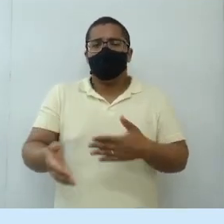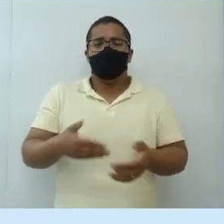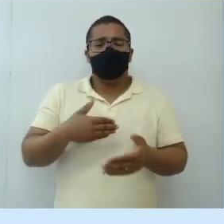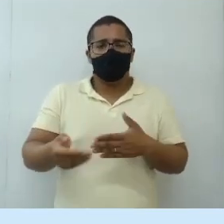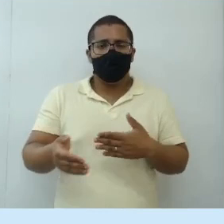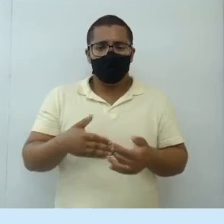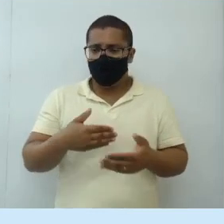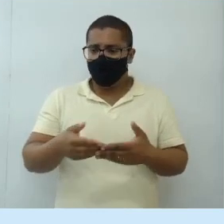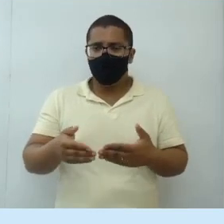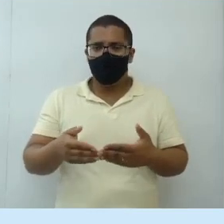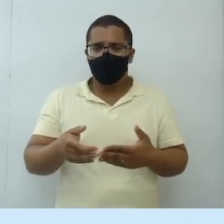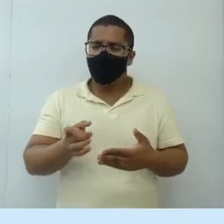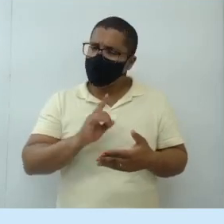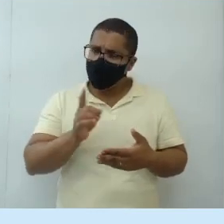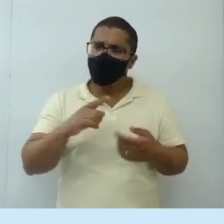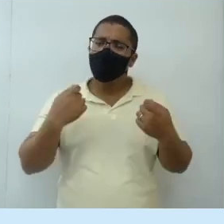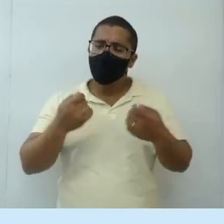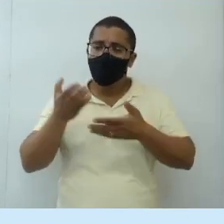preservar